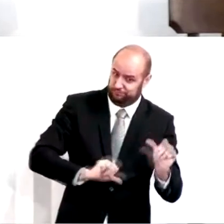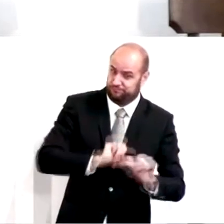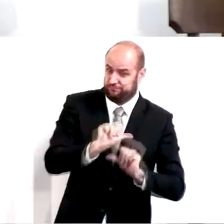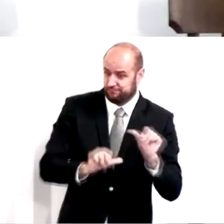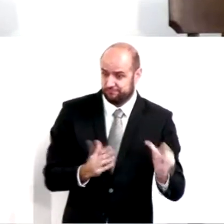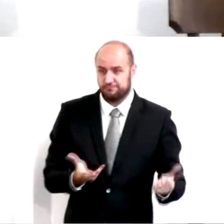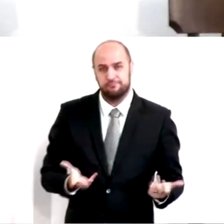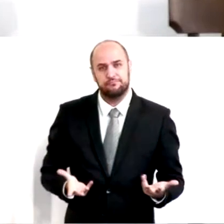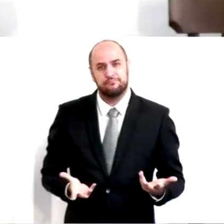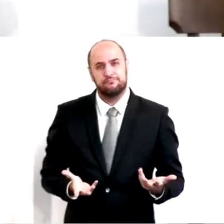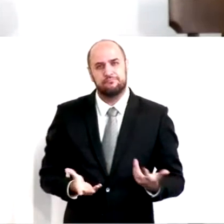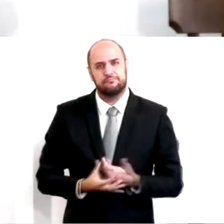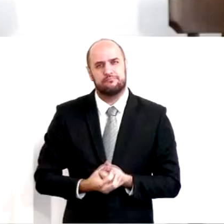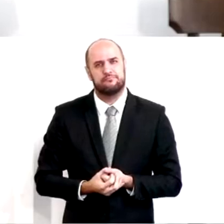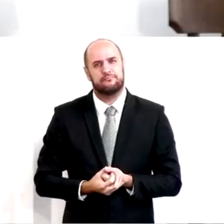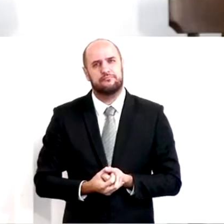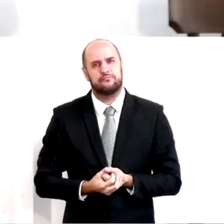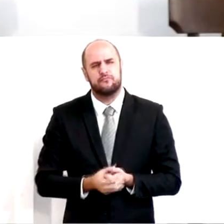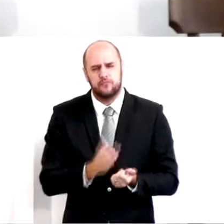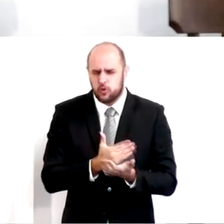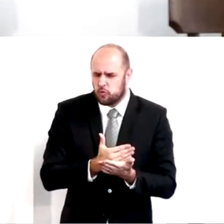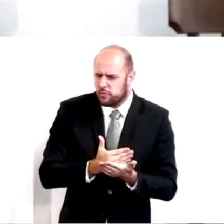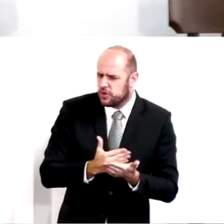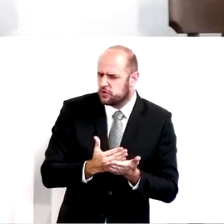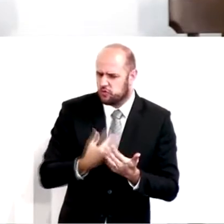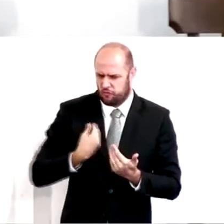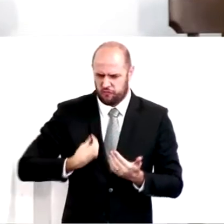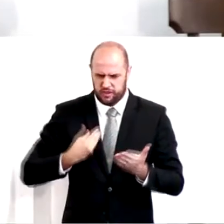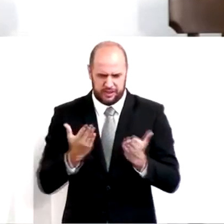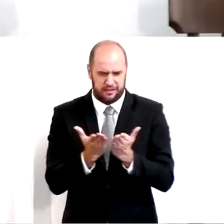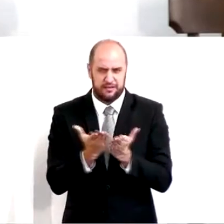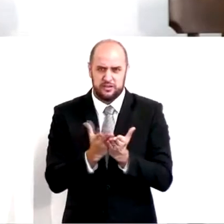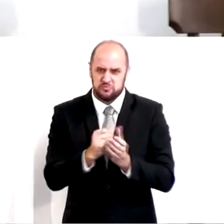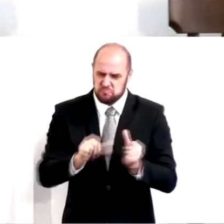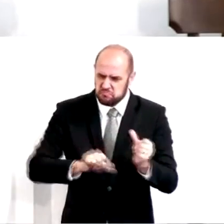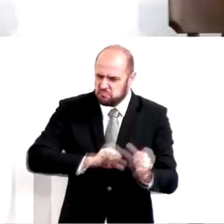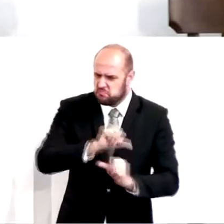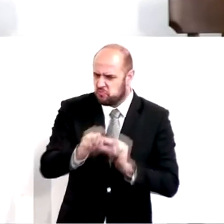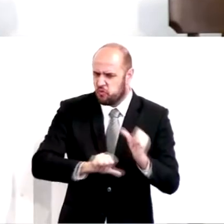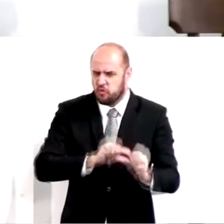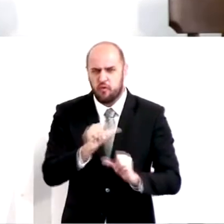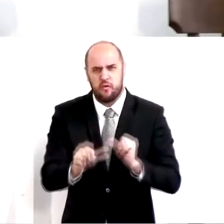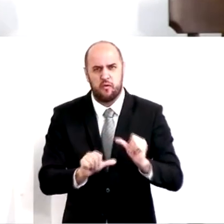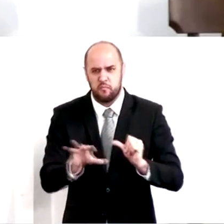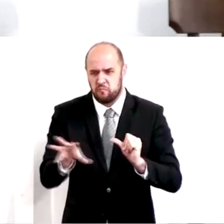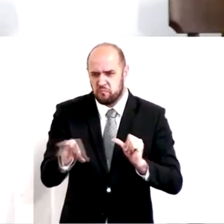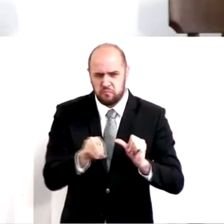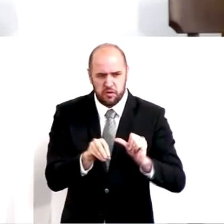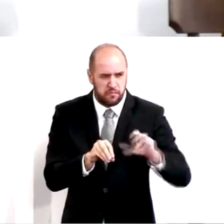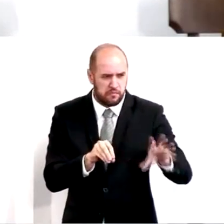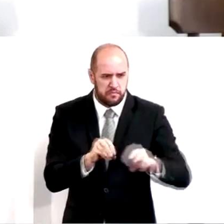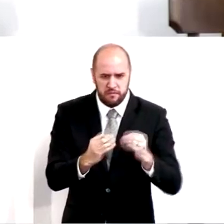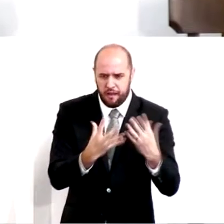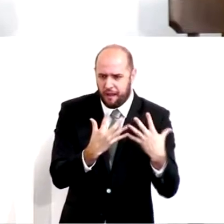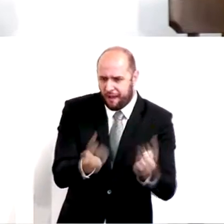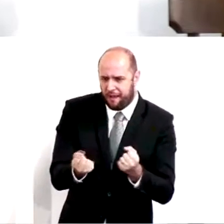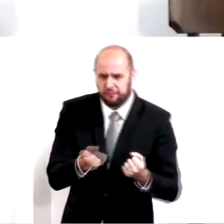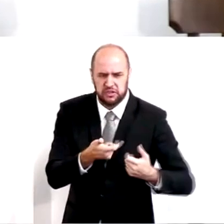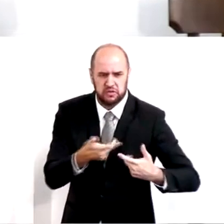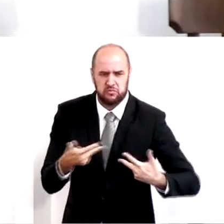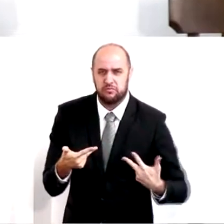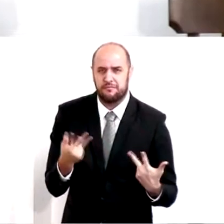adquirir. Adquirir um cristianismo adulterado é coisa barata. Adquirir se tornar parte de um